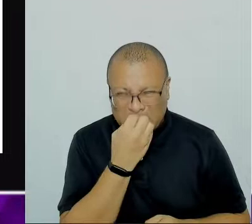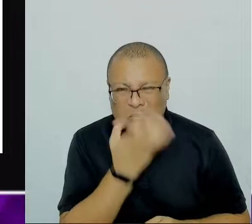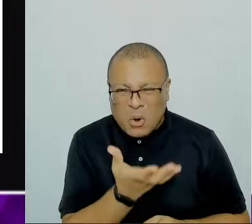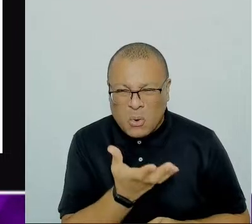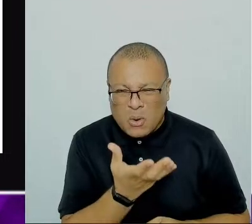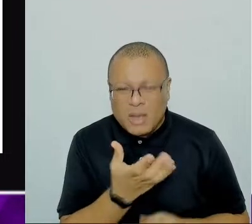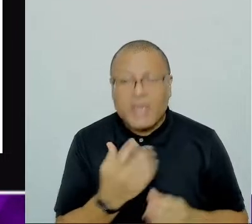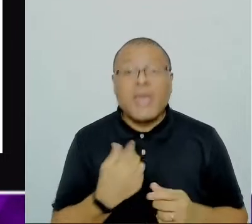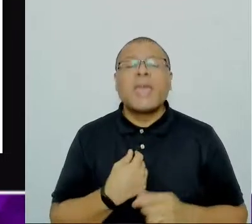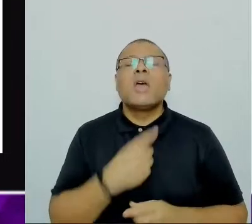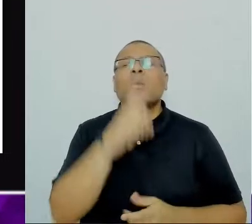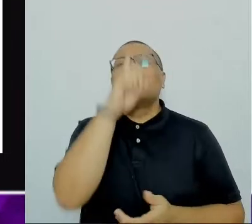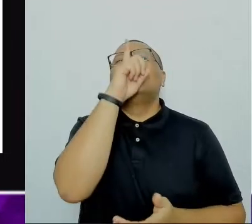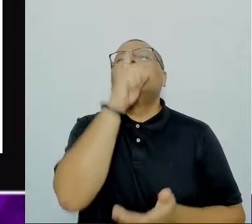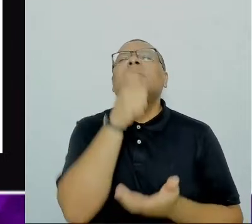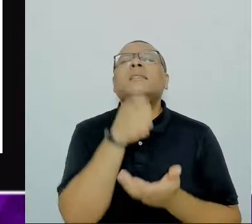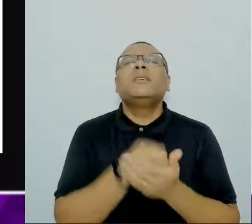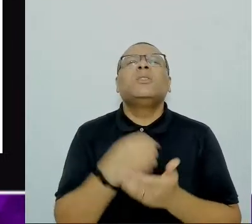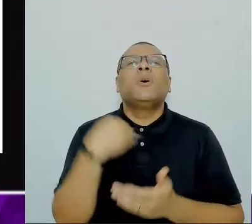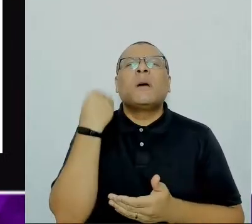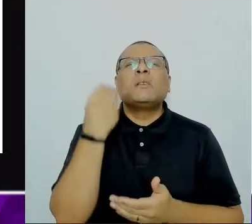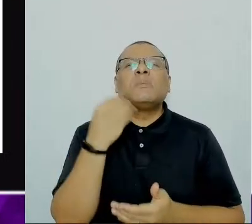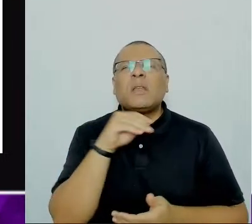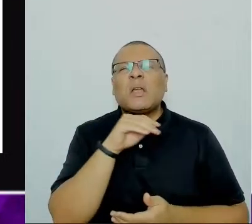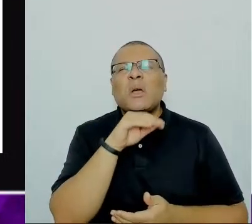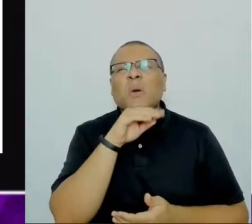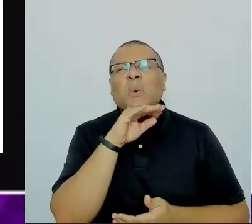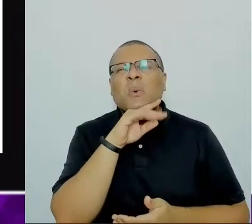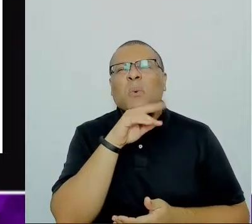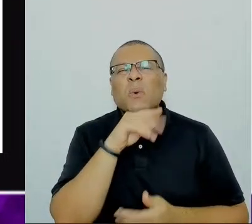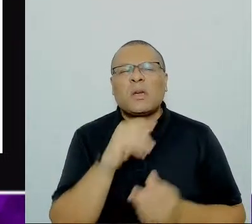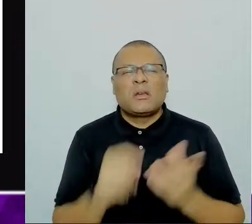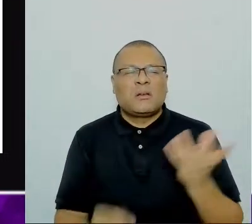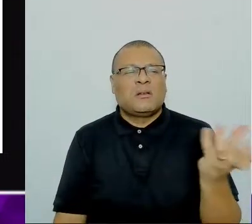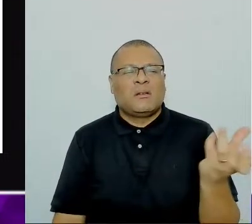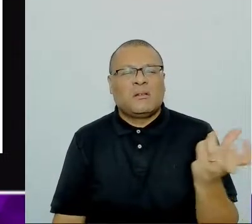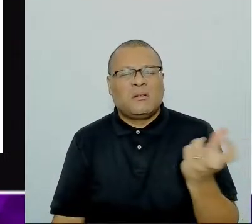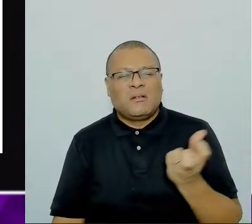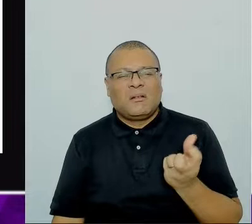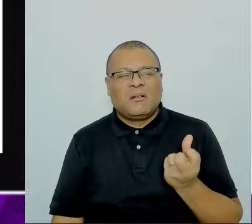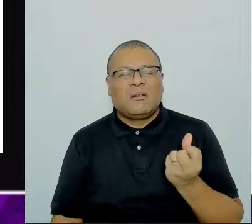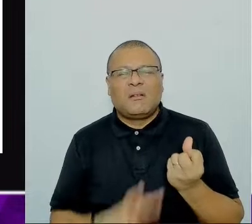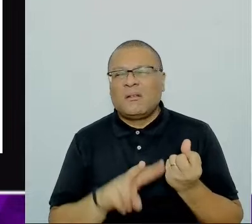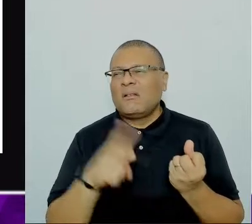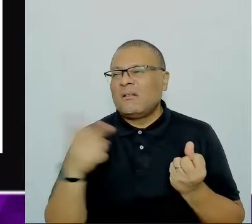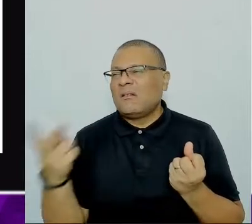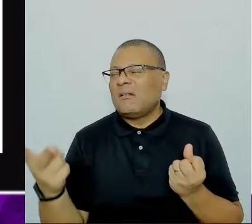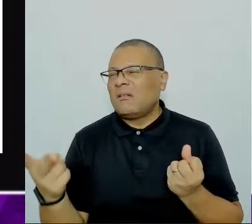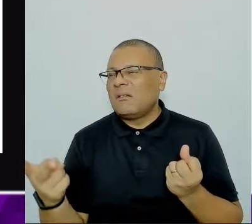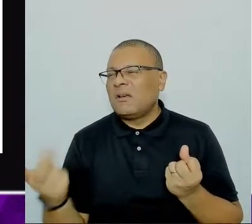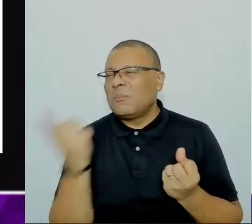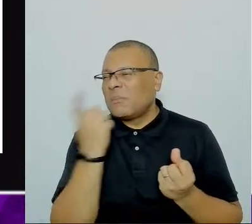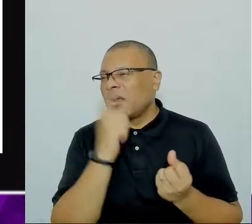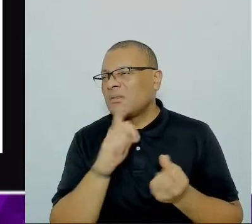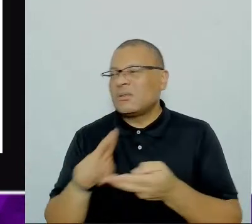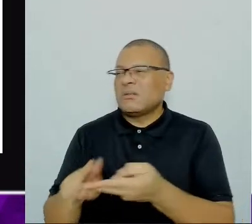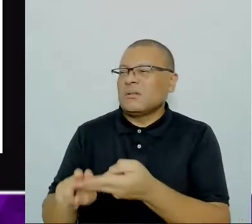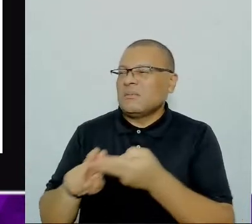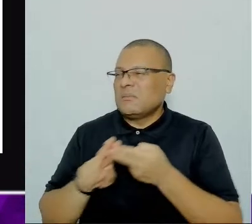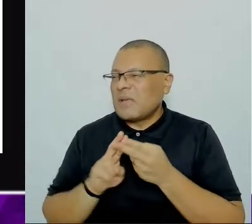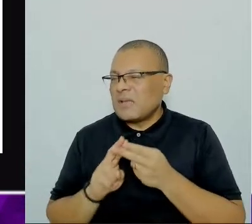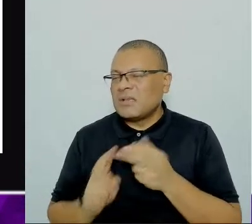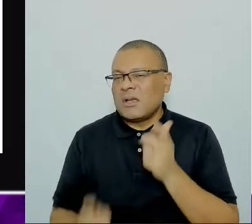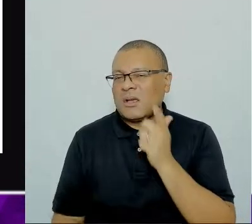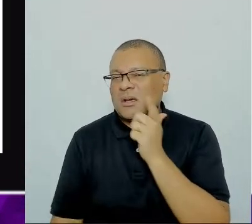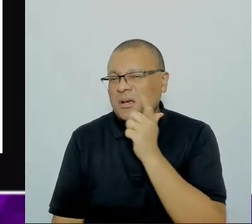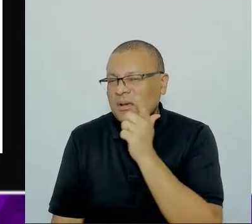centro, mas se for uma experiência de tirar um dinheiro de um banco, ir para uma fintech, para conseguir um empréstimo, para conseguir fazer